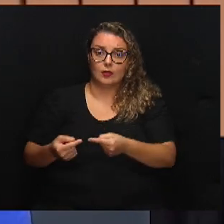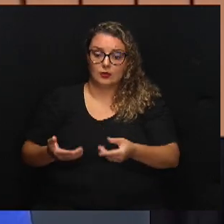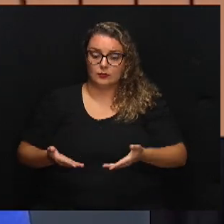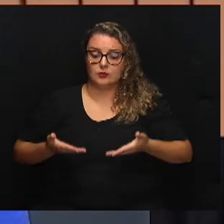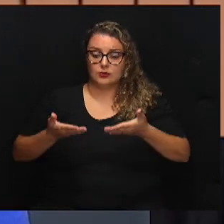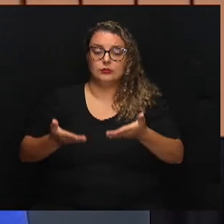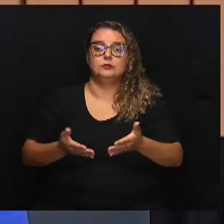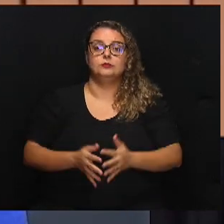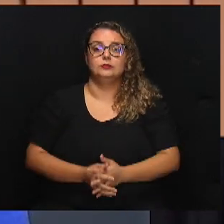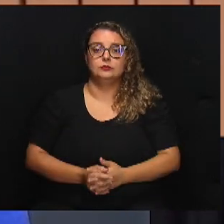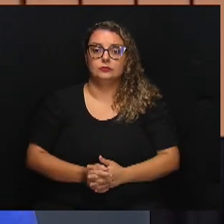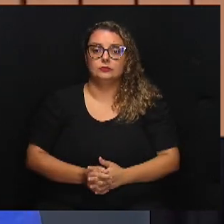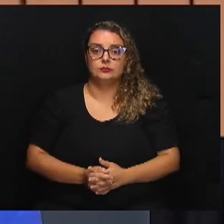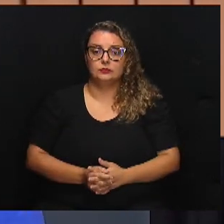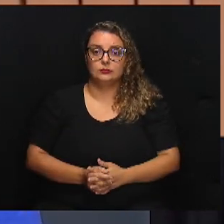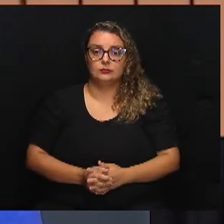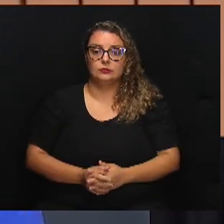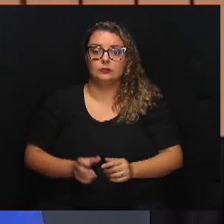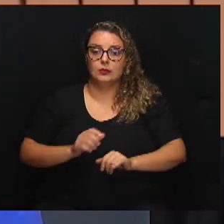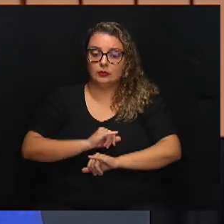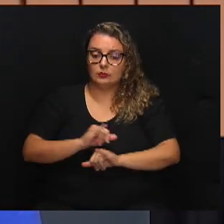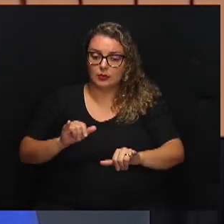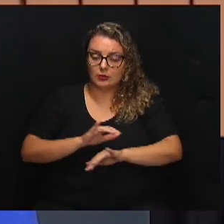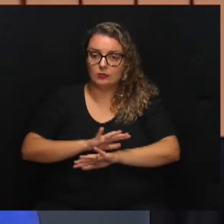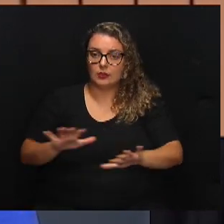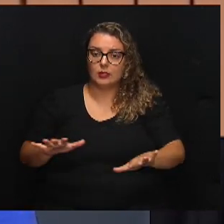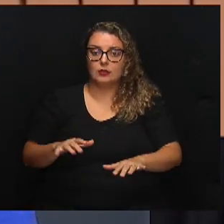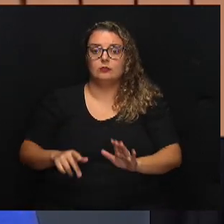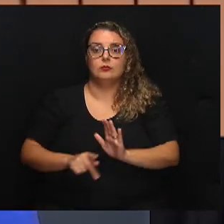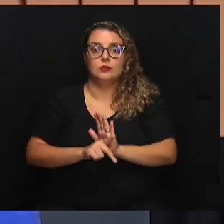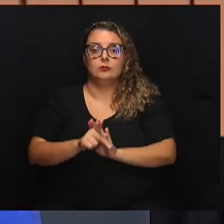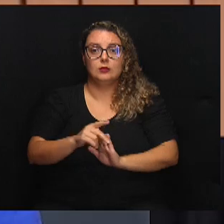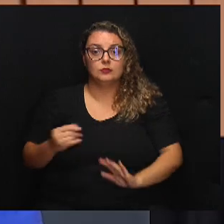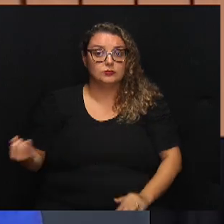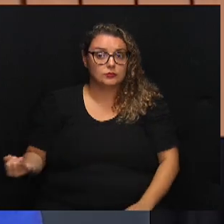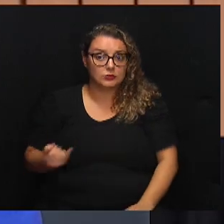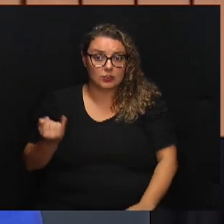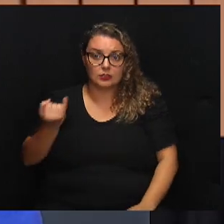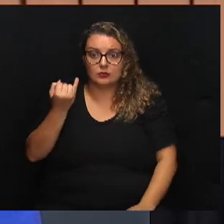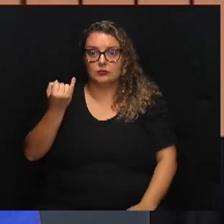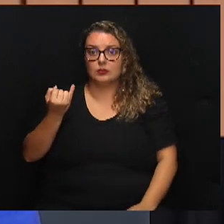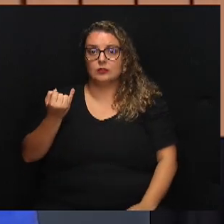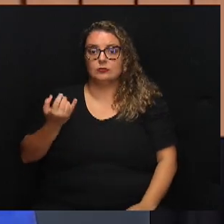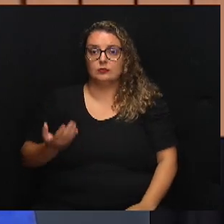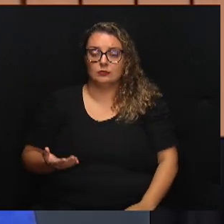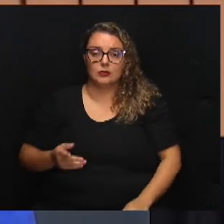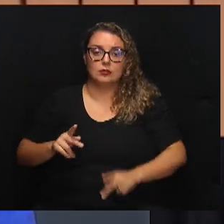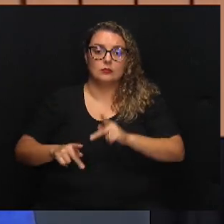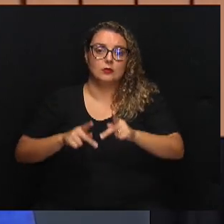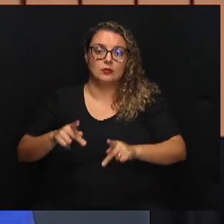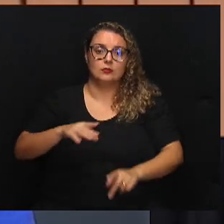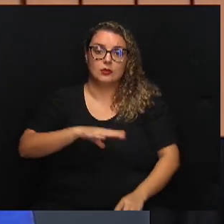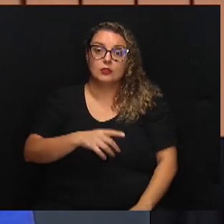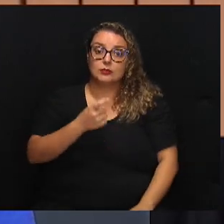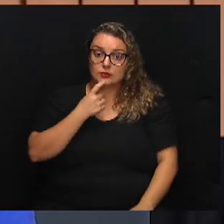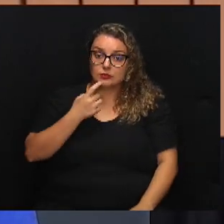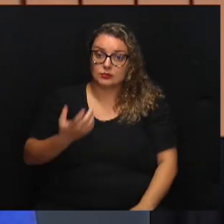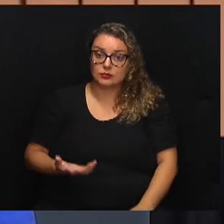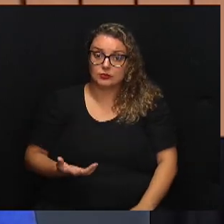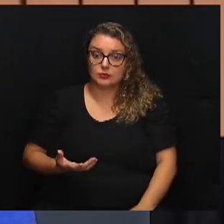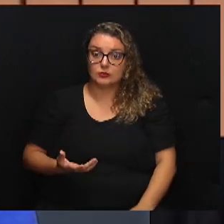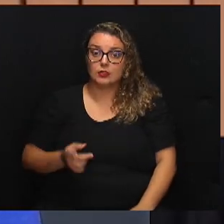colocar publicamente um projeto de extrema importância, de extrema relevância para a população de Campinas.